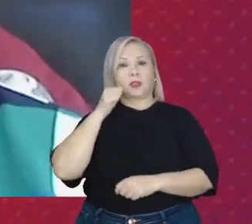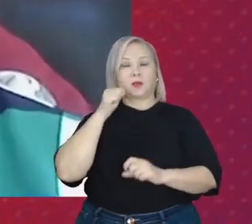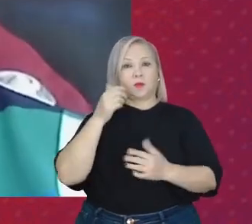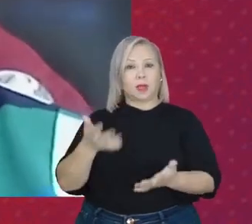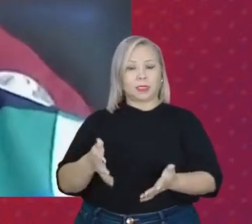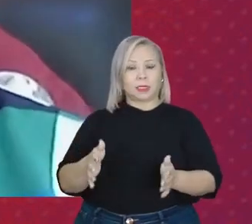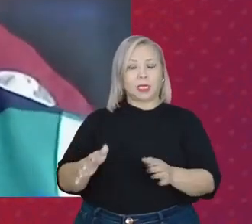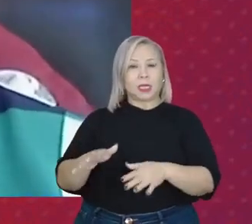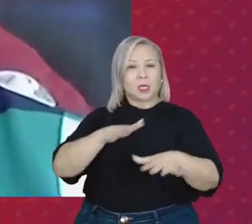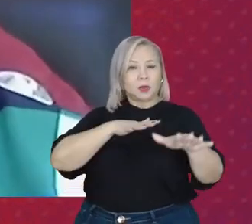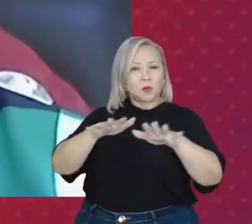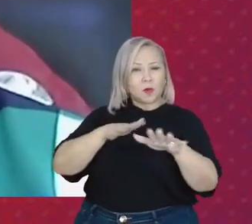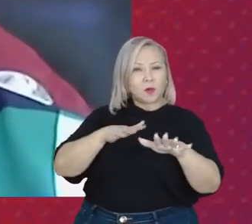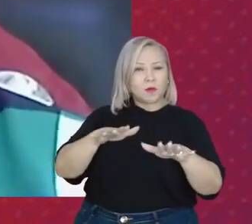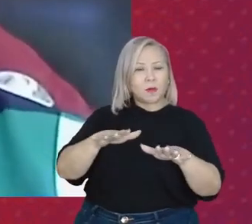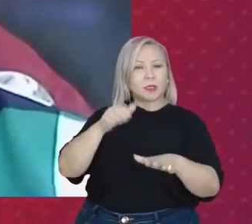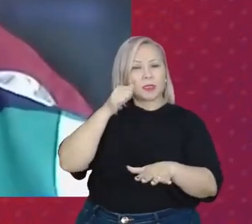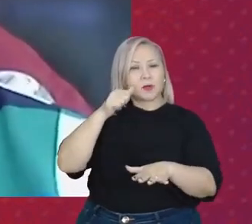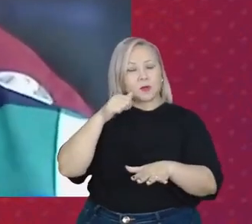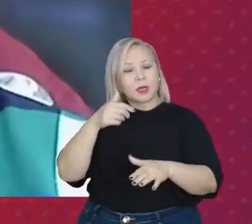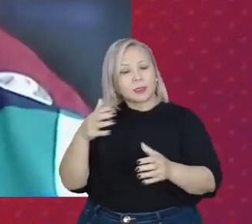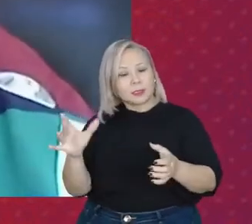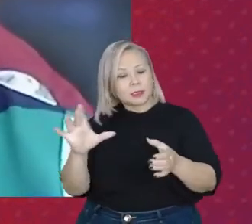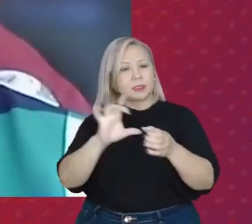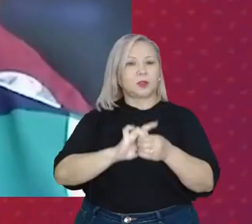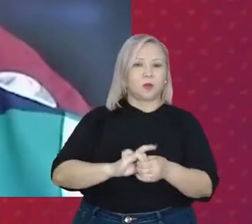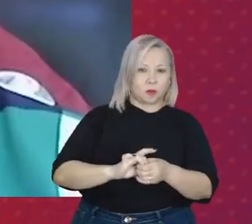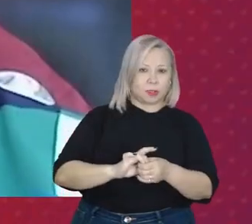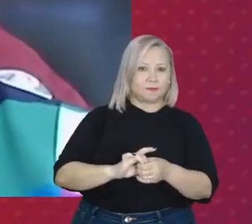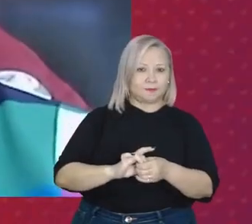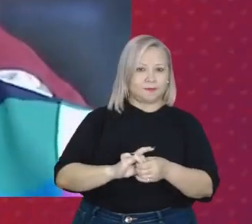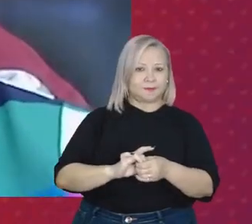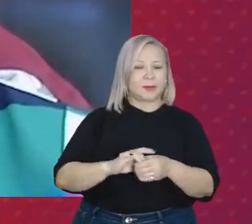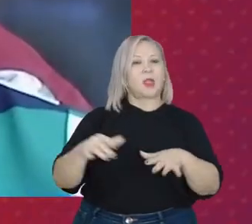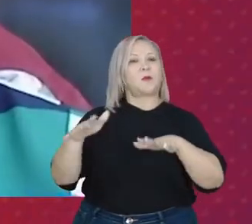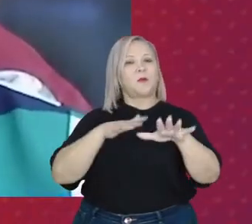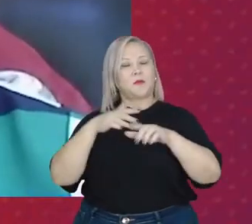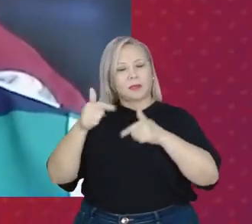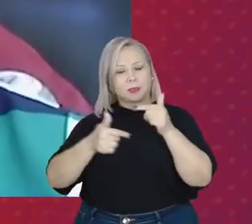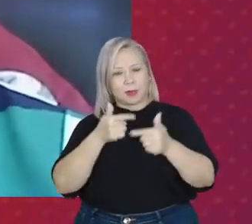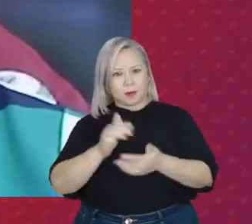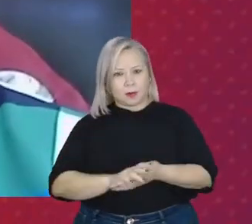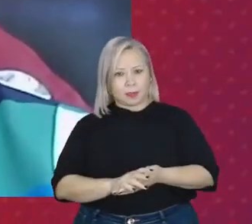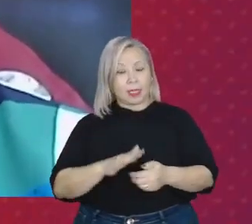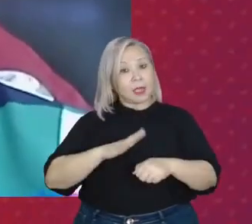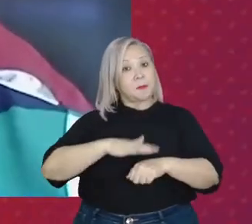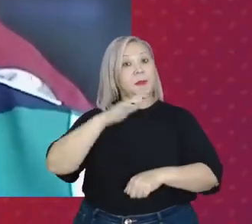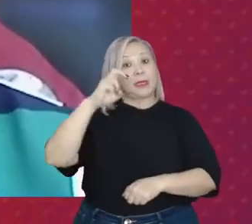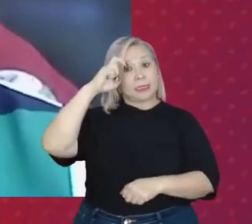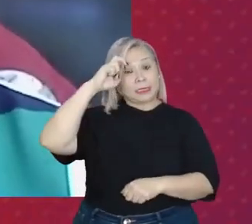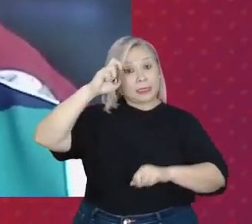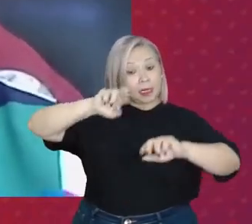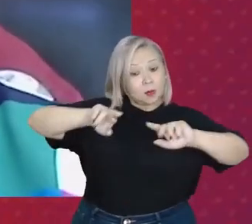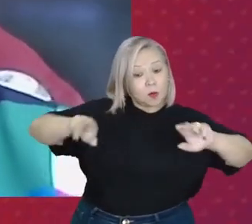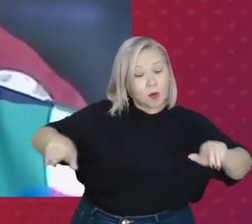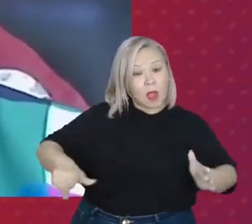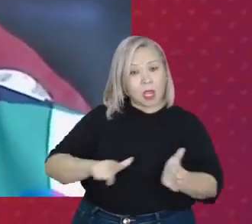se alia ao movimento dos trabalhadores. E muito mais. Intelectuais,